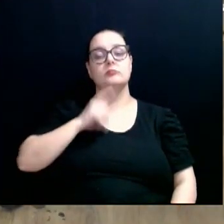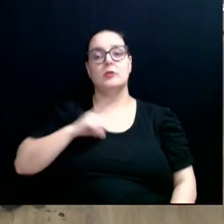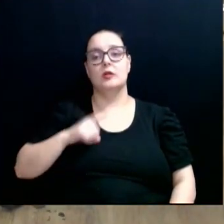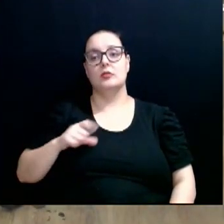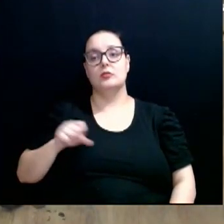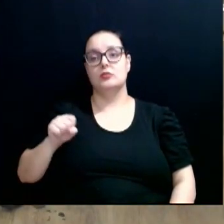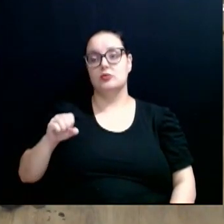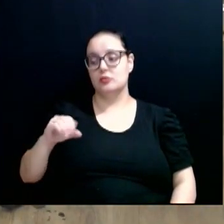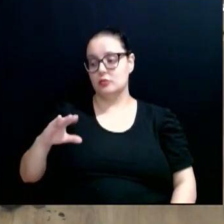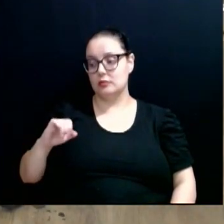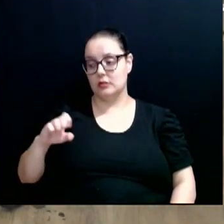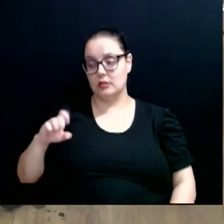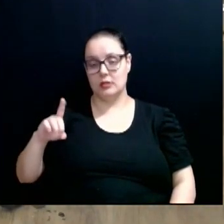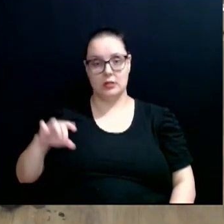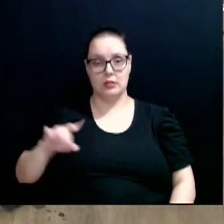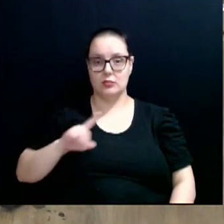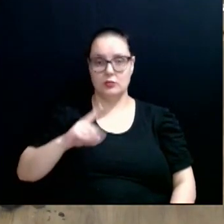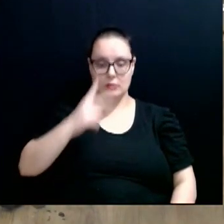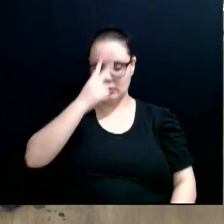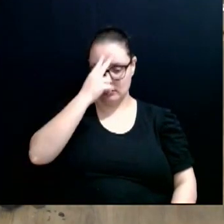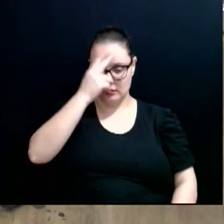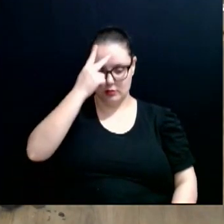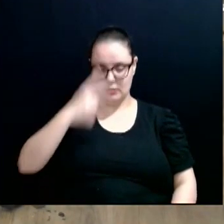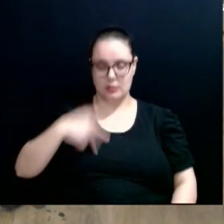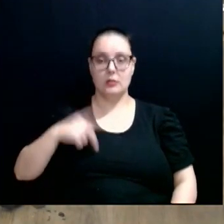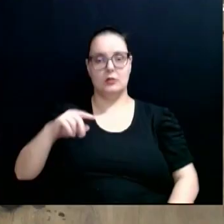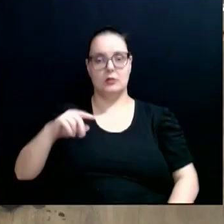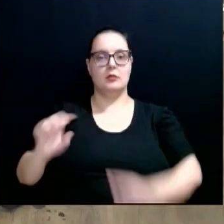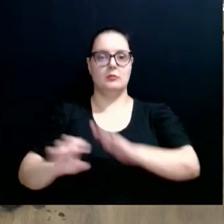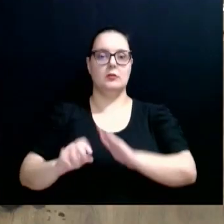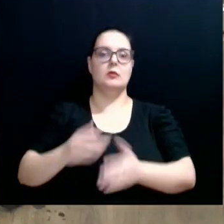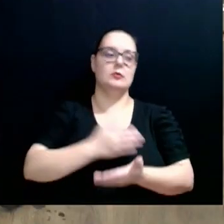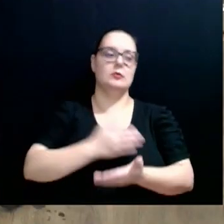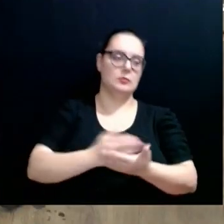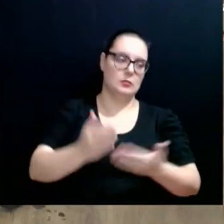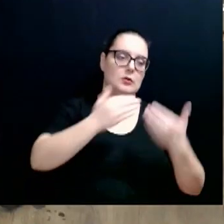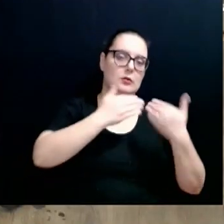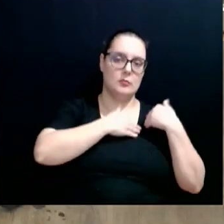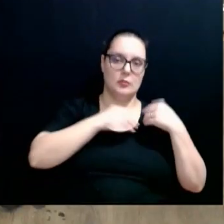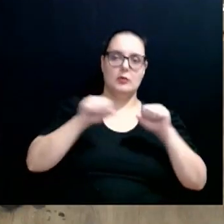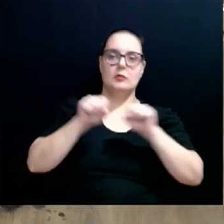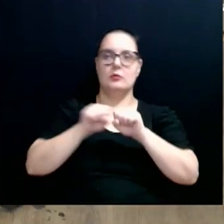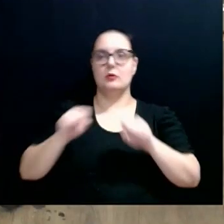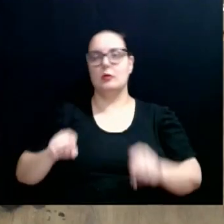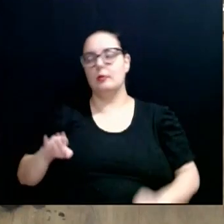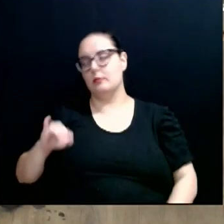como empresa, passa a ser responsável pelo sistema de bilhetagem,